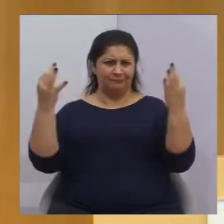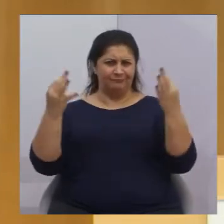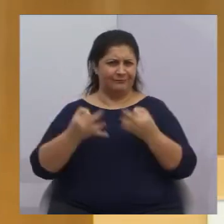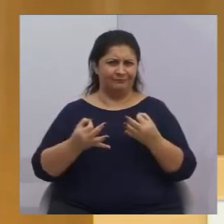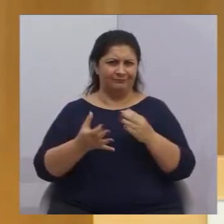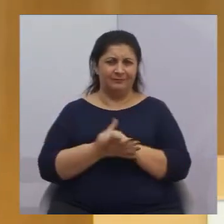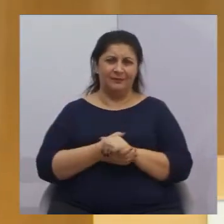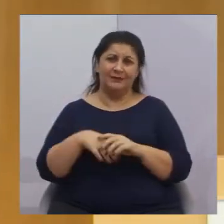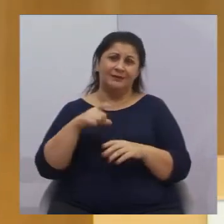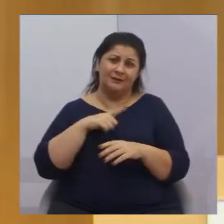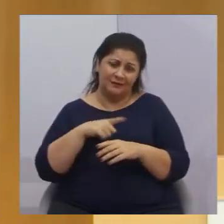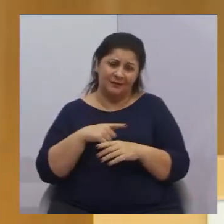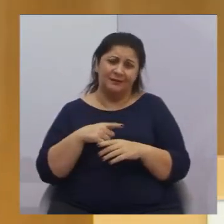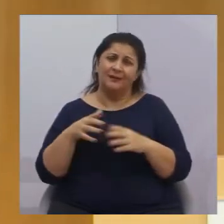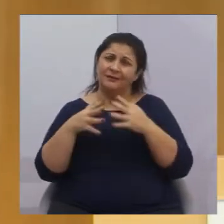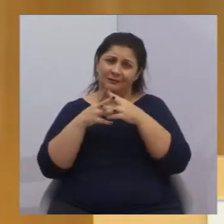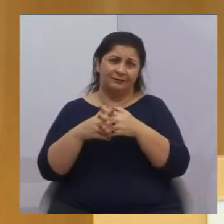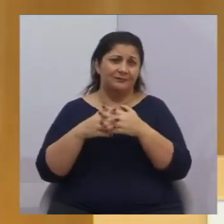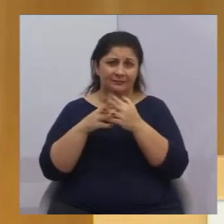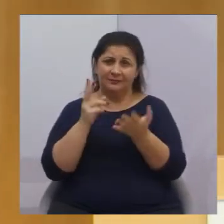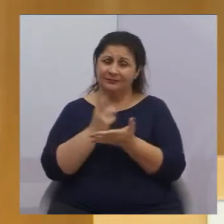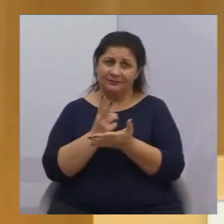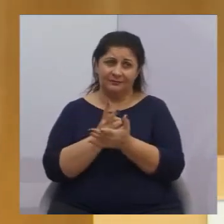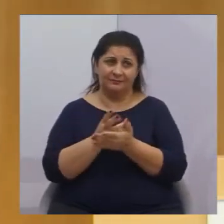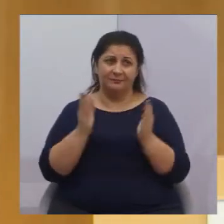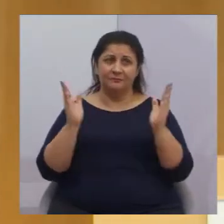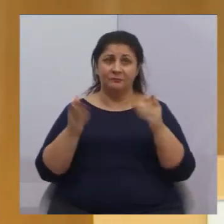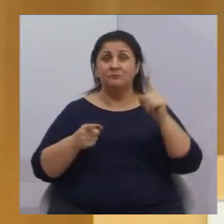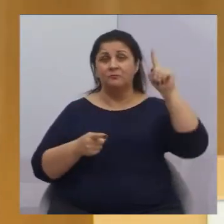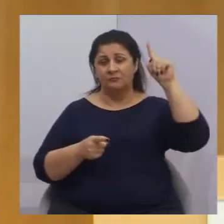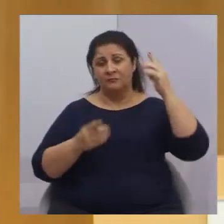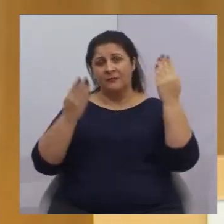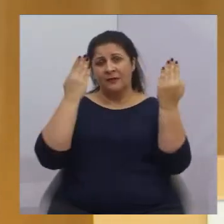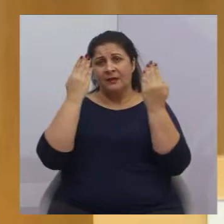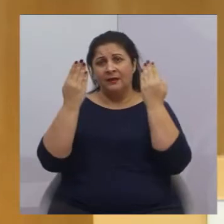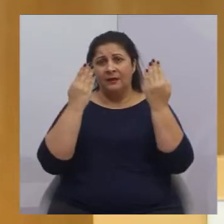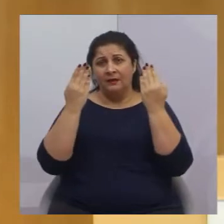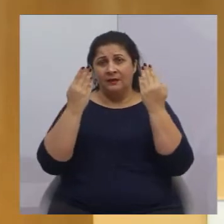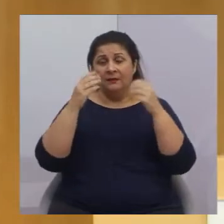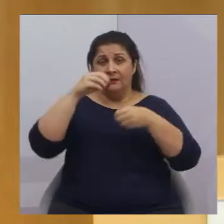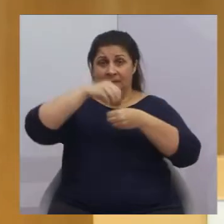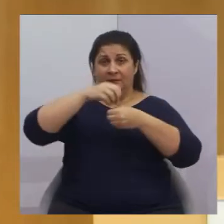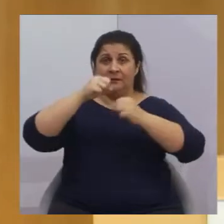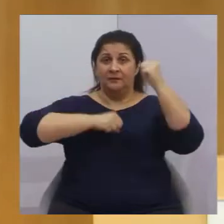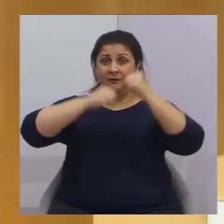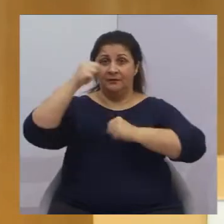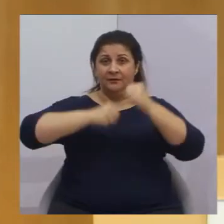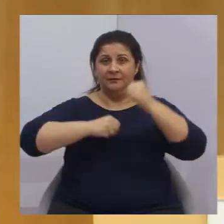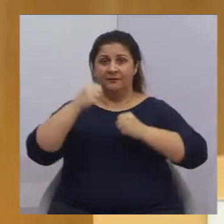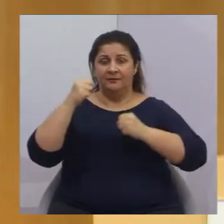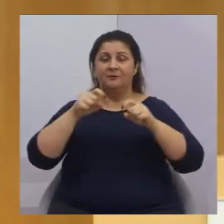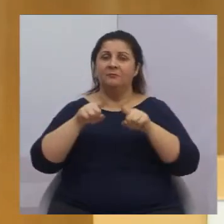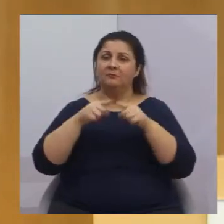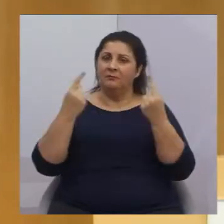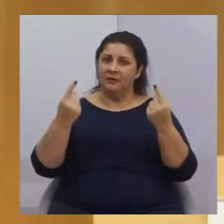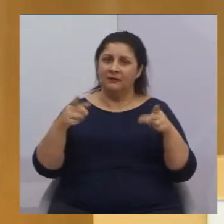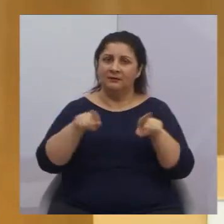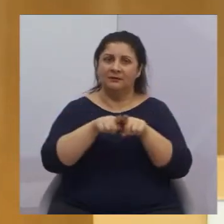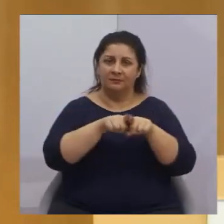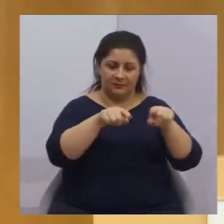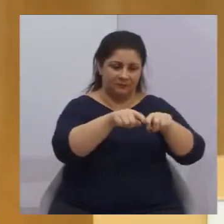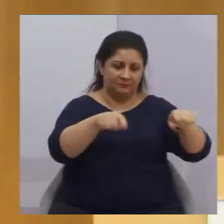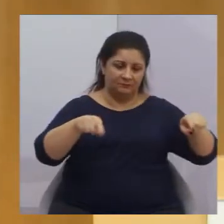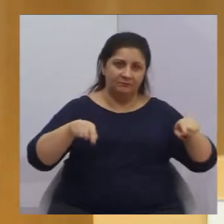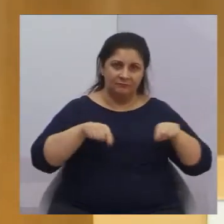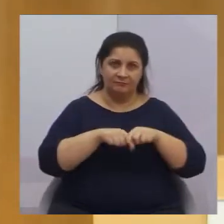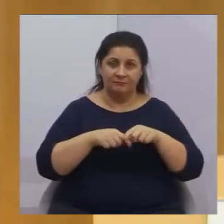percalços diários, né? Eu hoje sou psicóloga numa indústria, mas também estou no consultório, administro